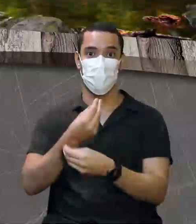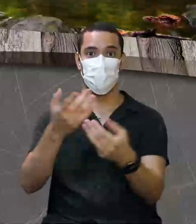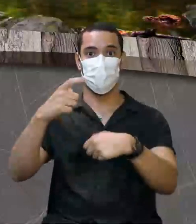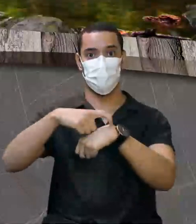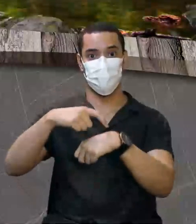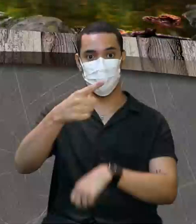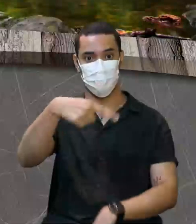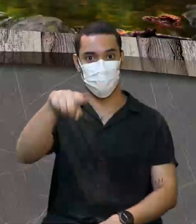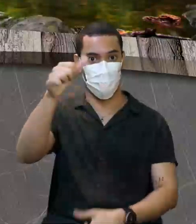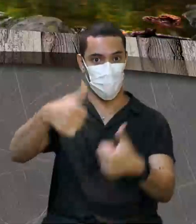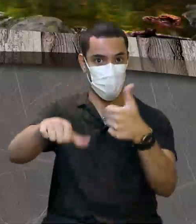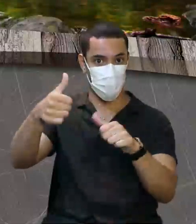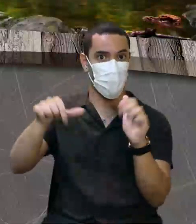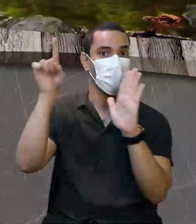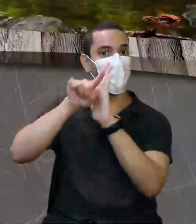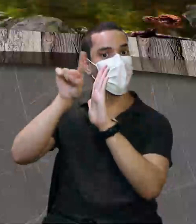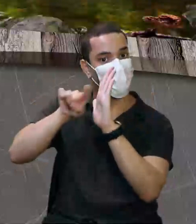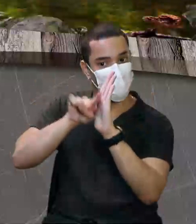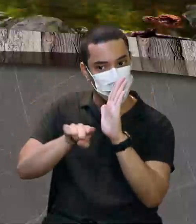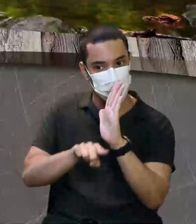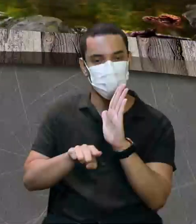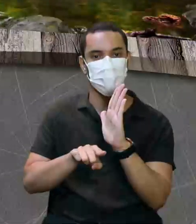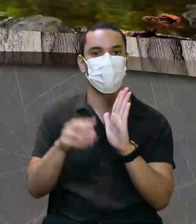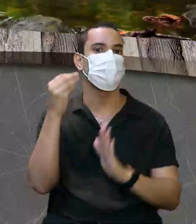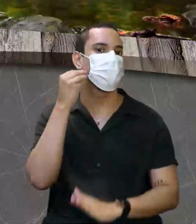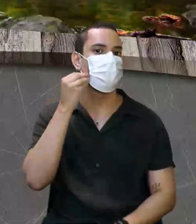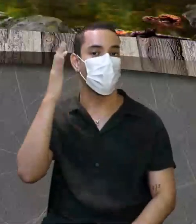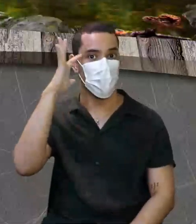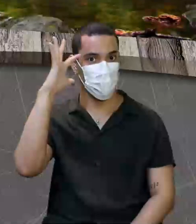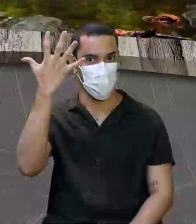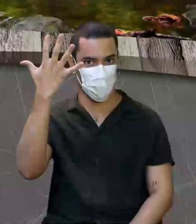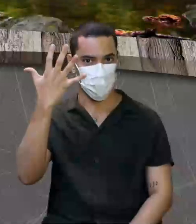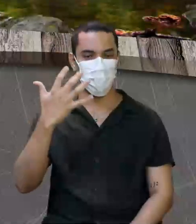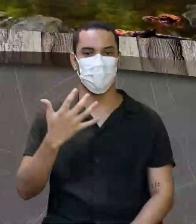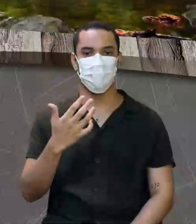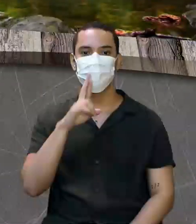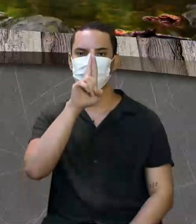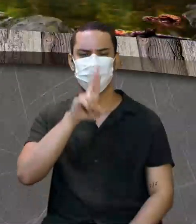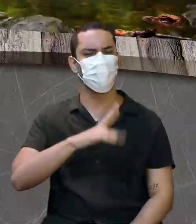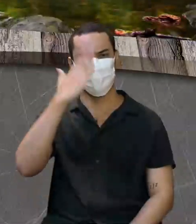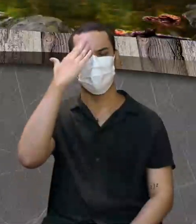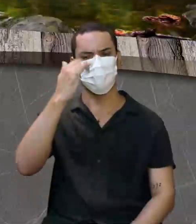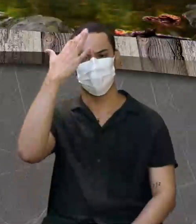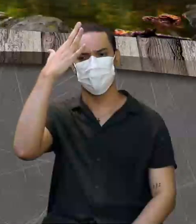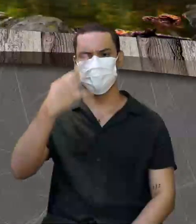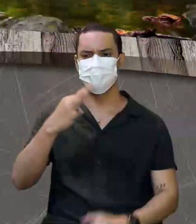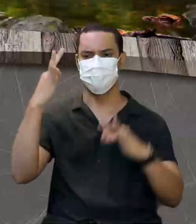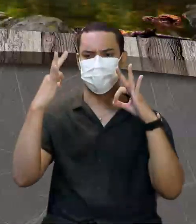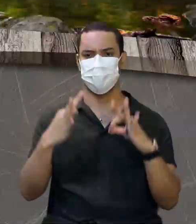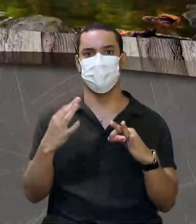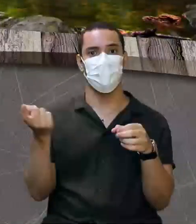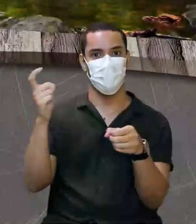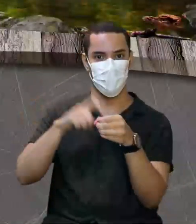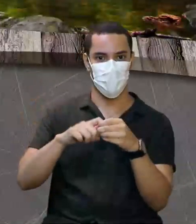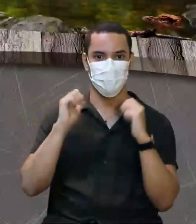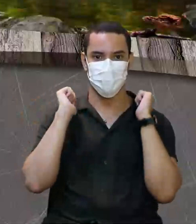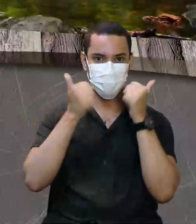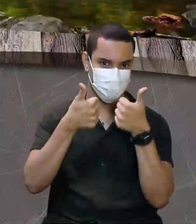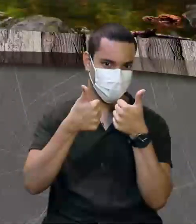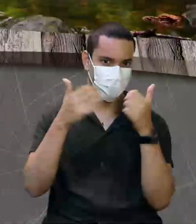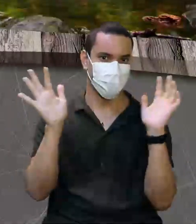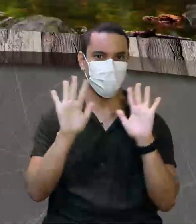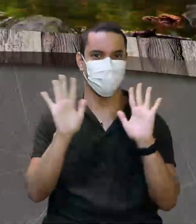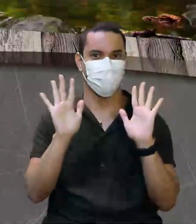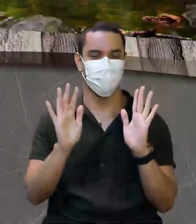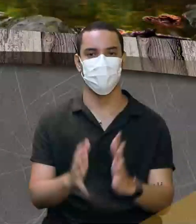para você avaliar aí as questões, tentar responder e respondê-las, que eu sei que você vai conseguir, e a gente já volta, tá bom?